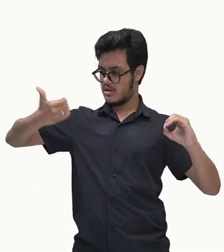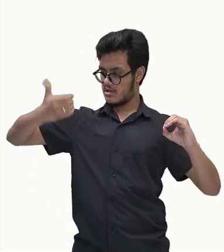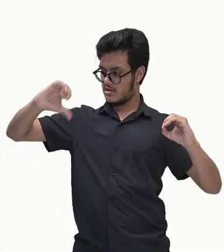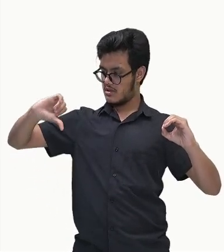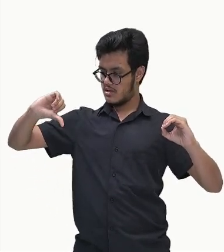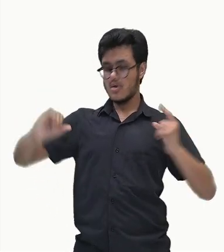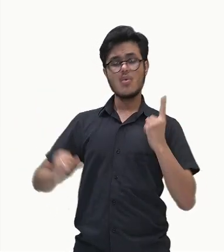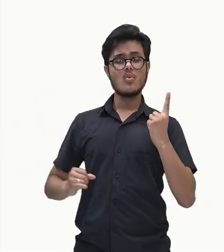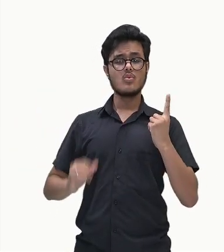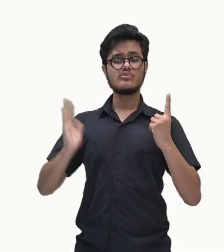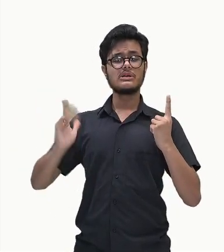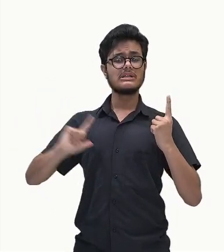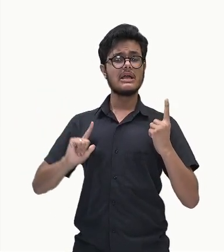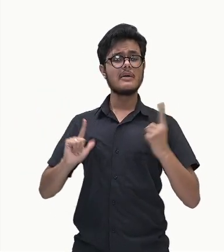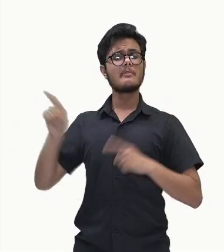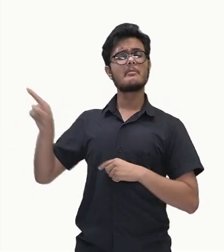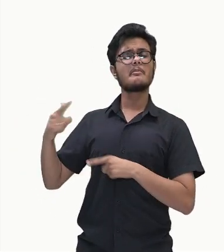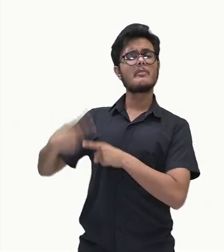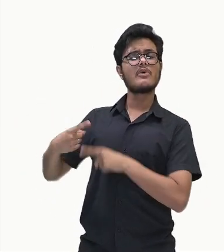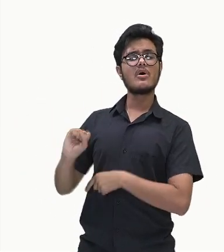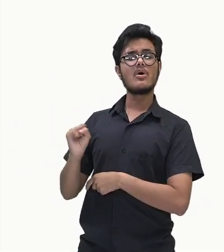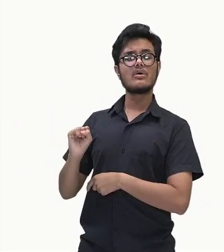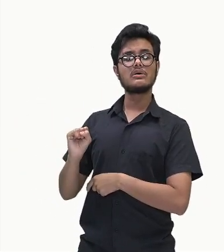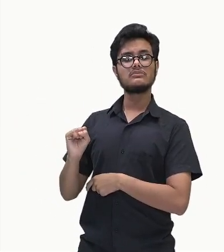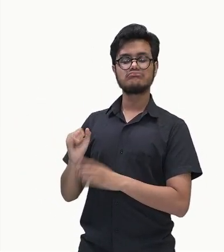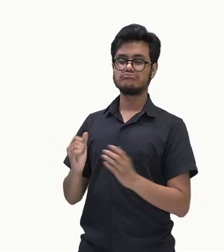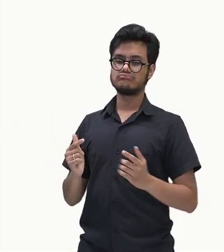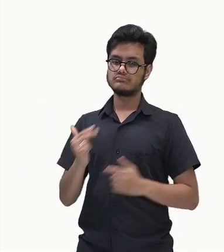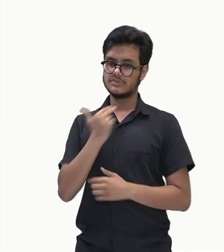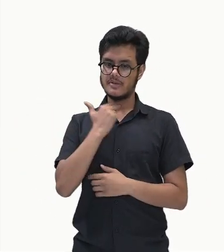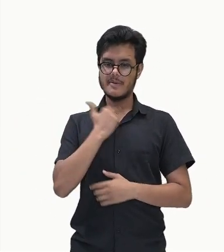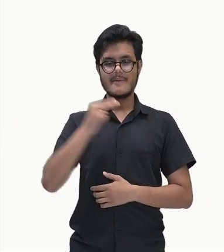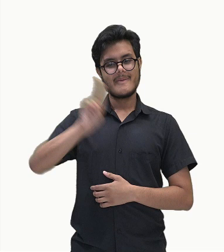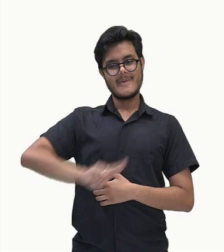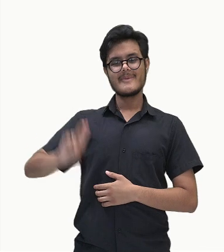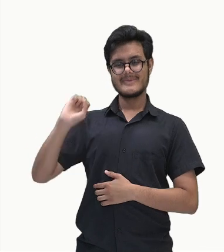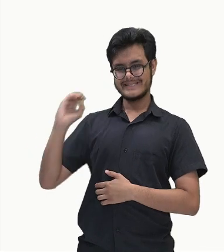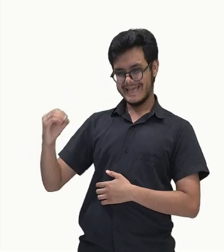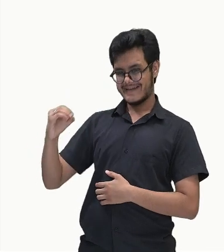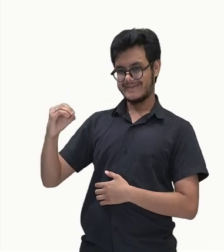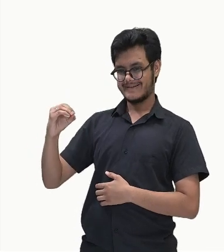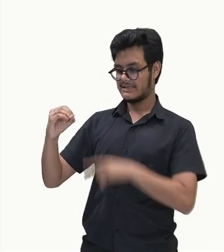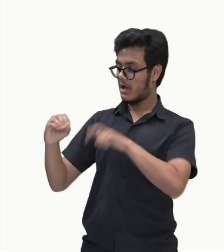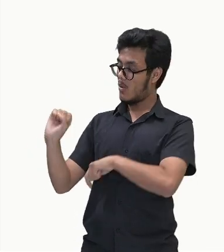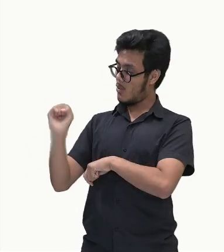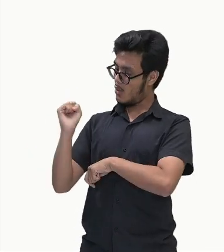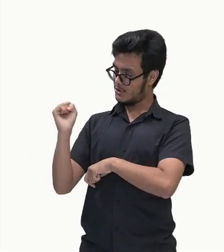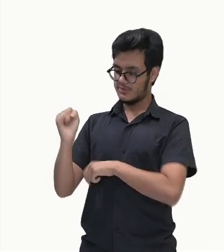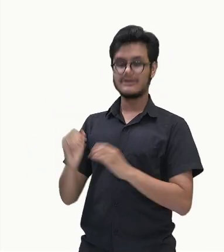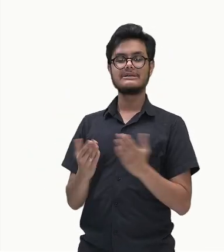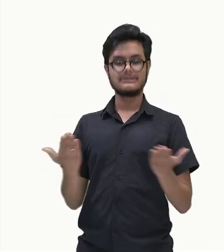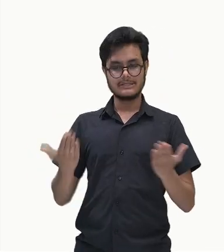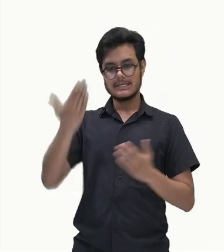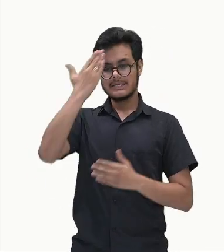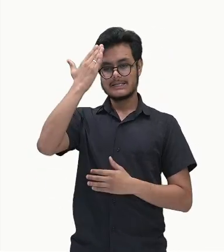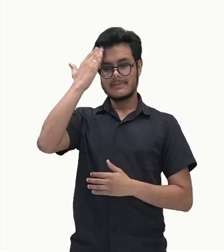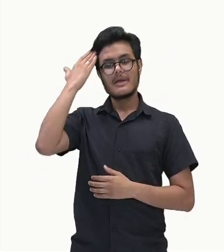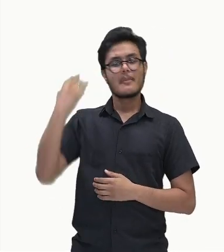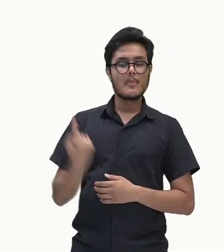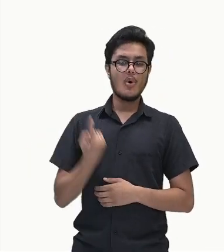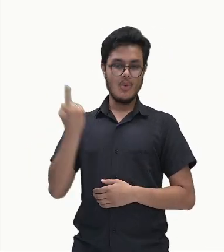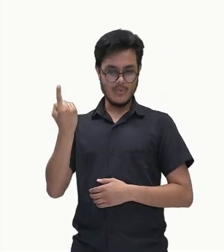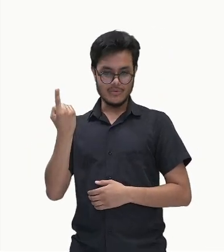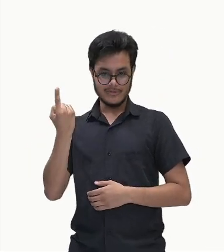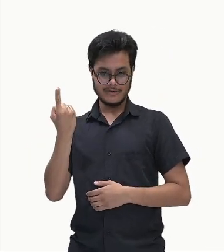que que aqui a gente só tem oito opções porque a gente não pode usar o zero então a gente já usou um número